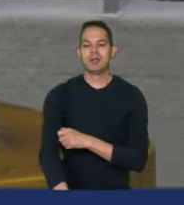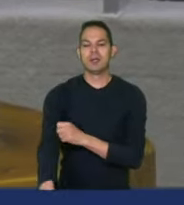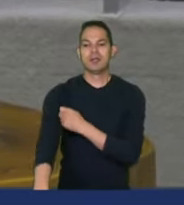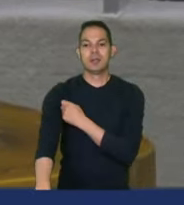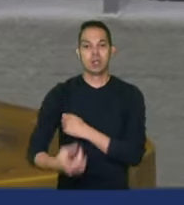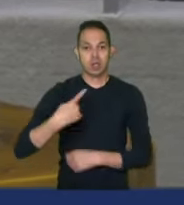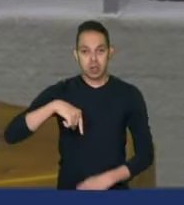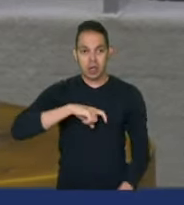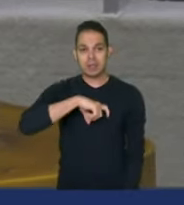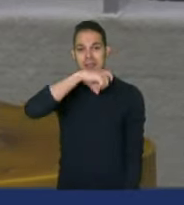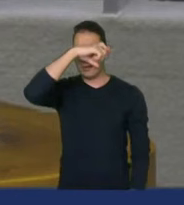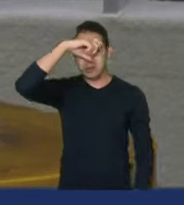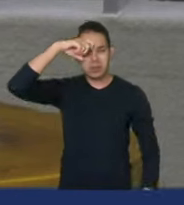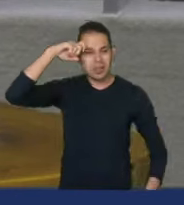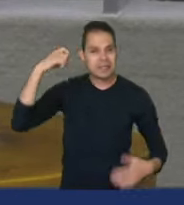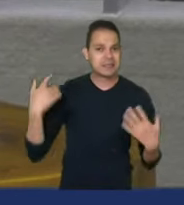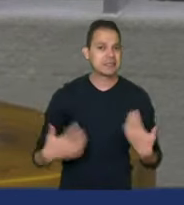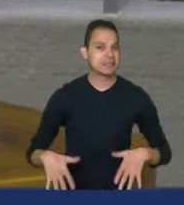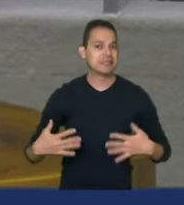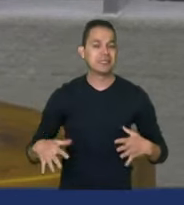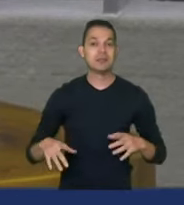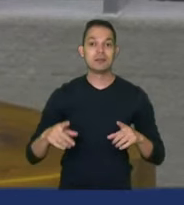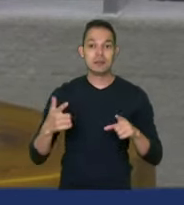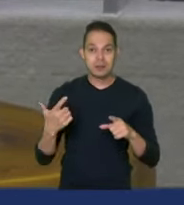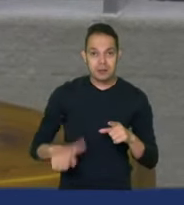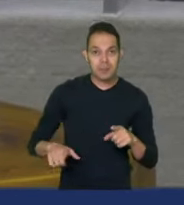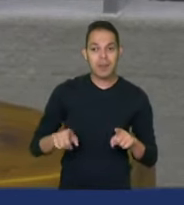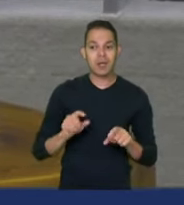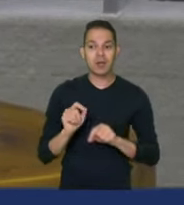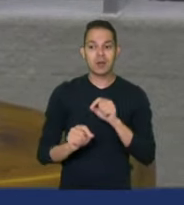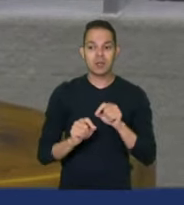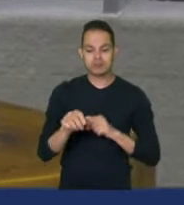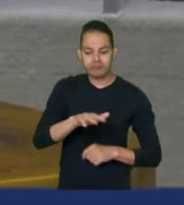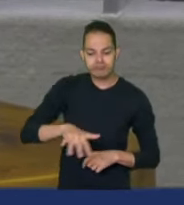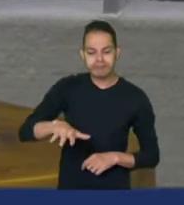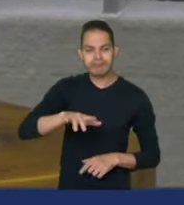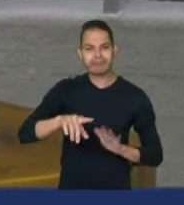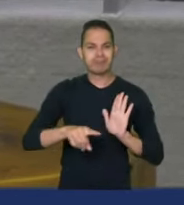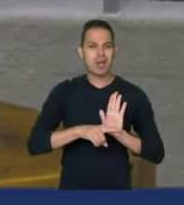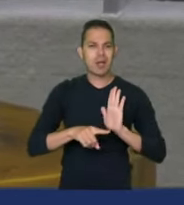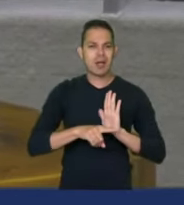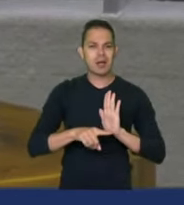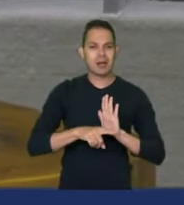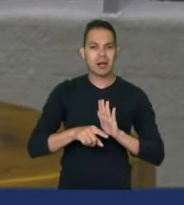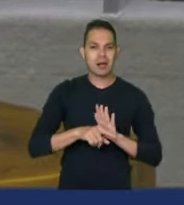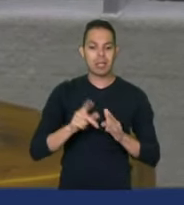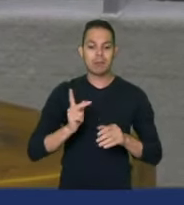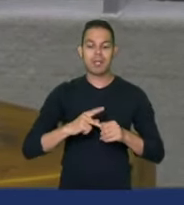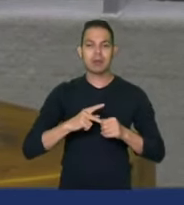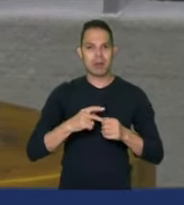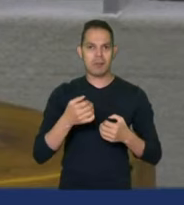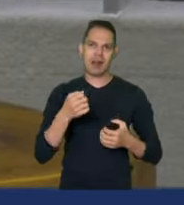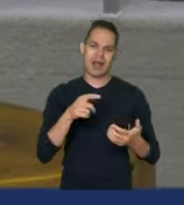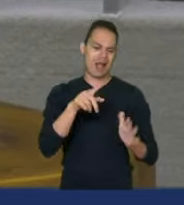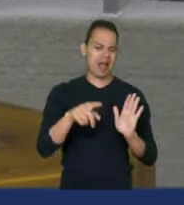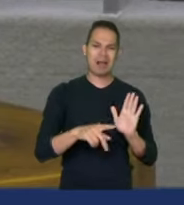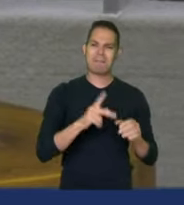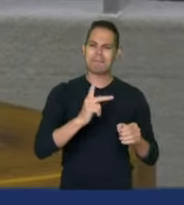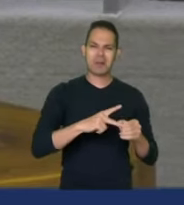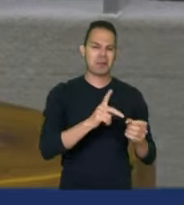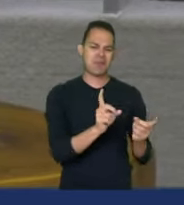gente. E além disso, eles criam um ambiente negativo para a Petrobras para justificar a venda, a privatização, a